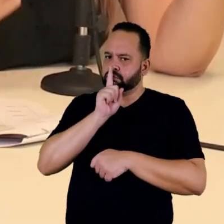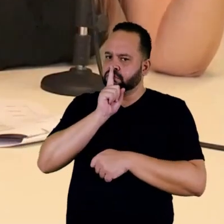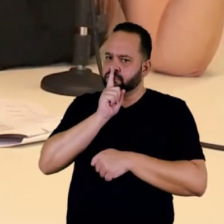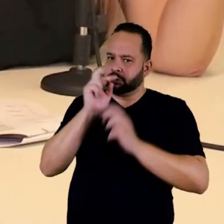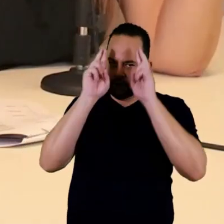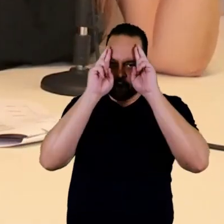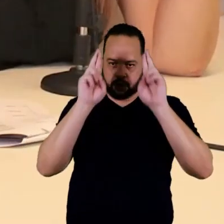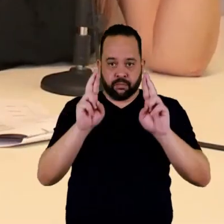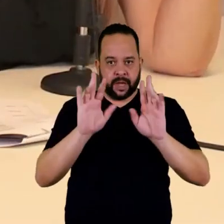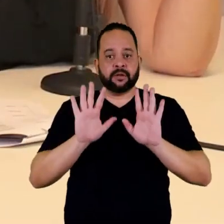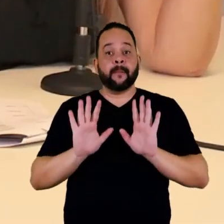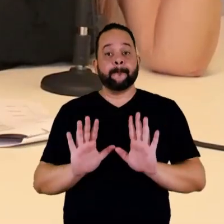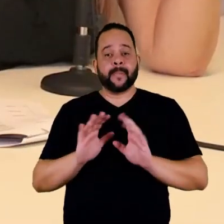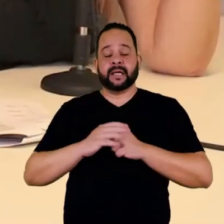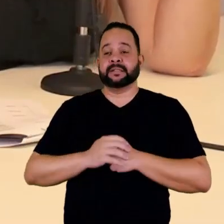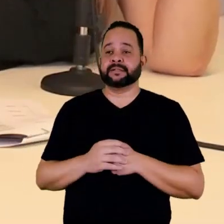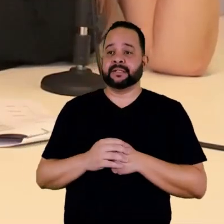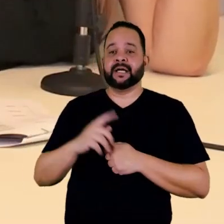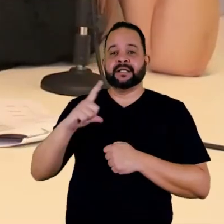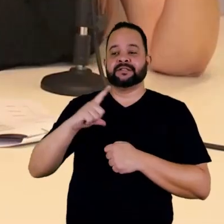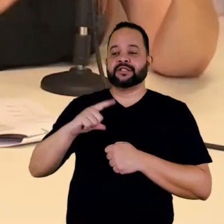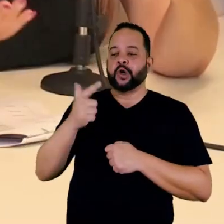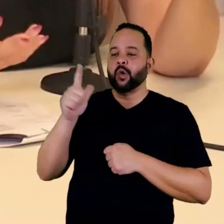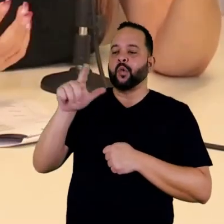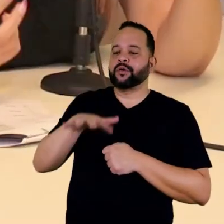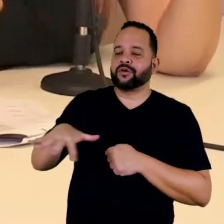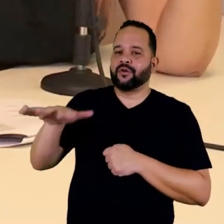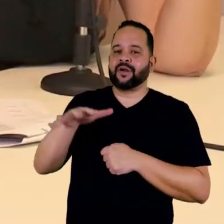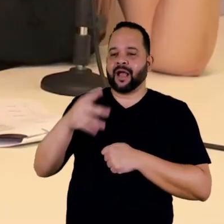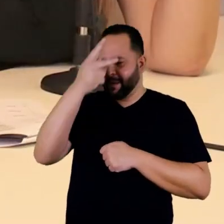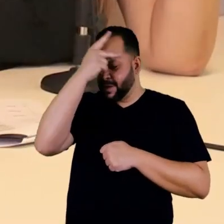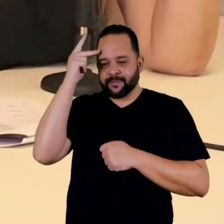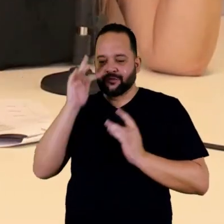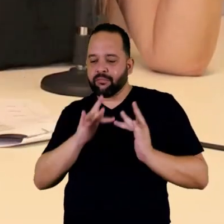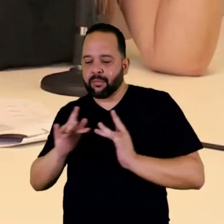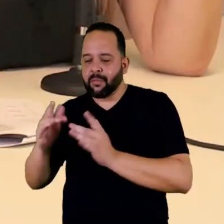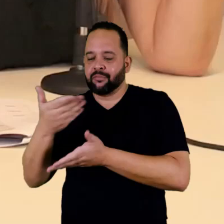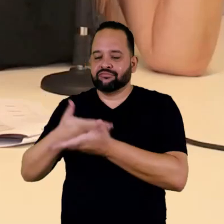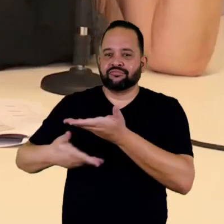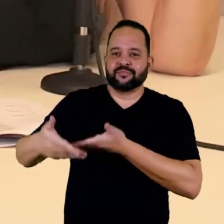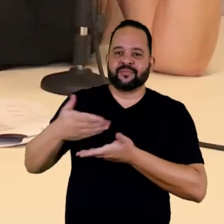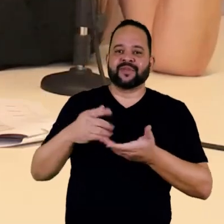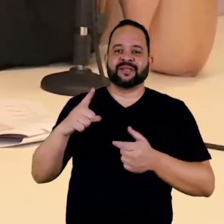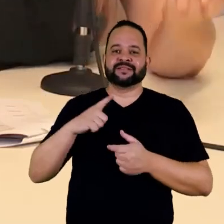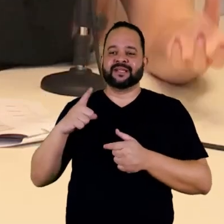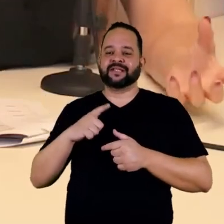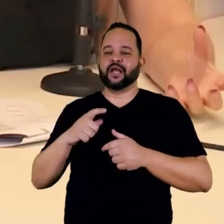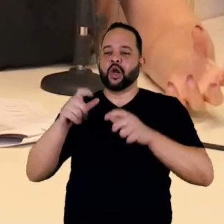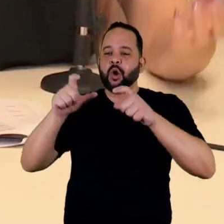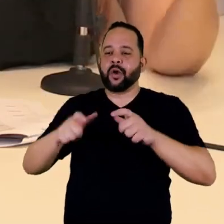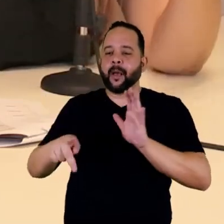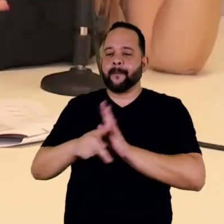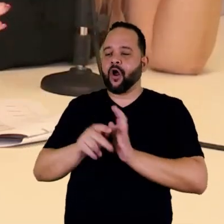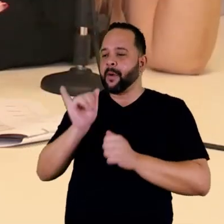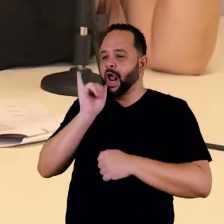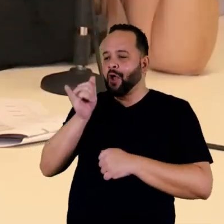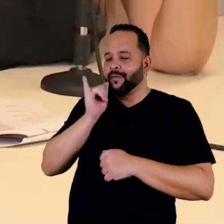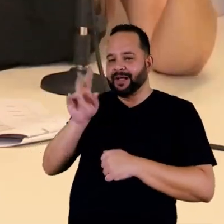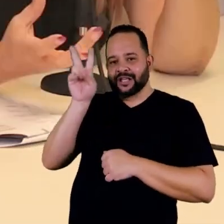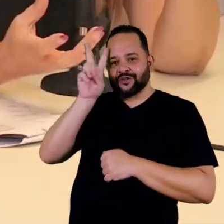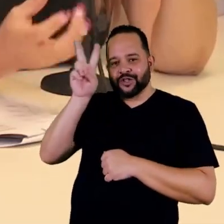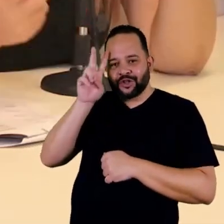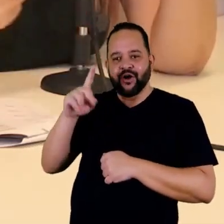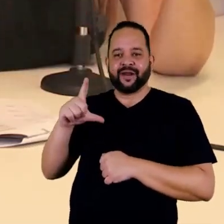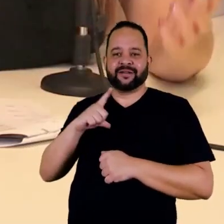Dedicação Mas você ter ali um outro espaço de convivência onde você tem e contações de história você